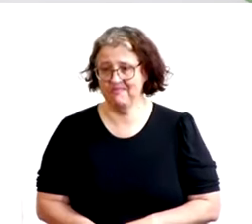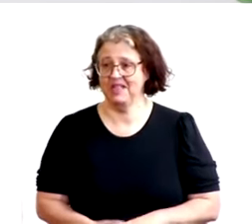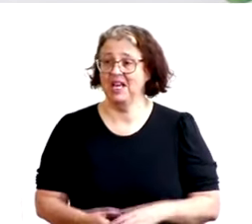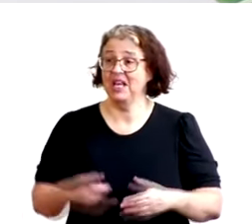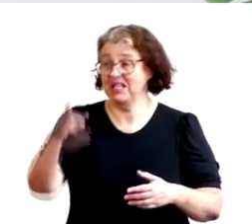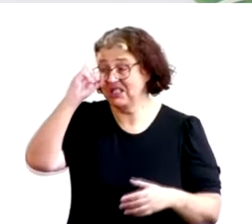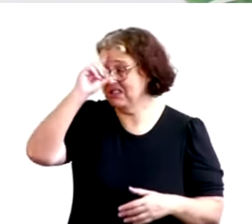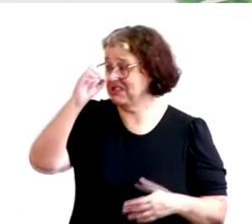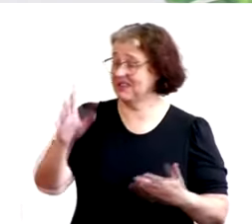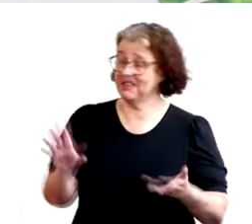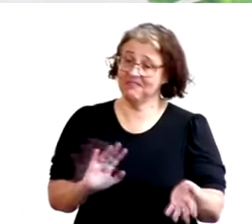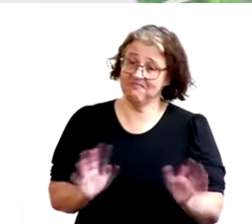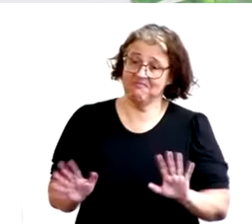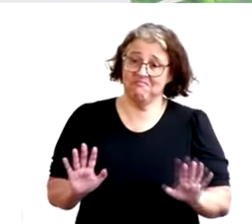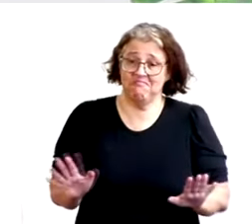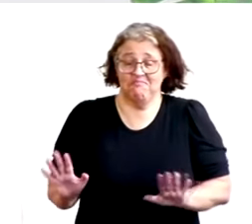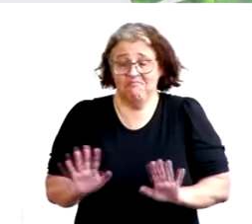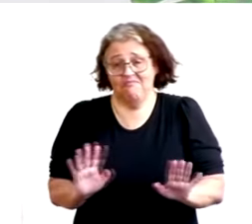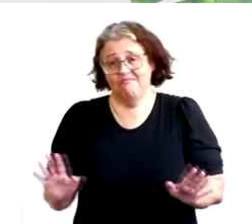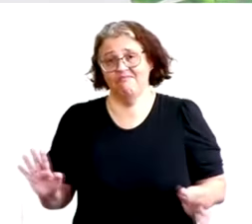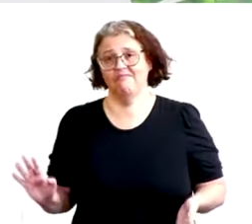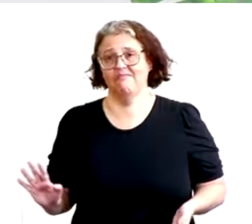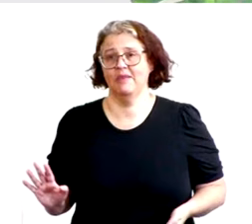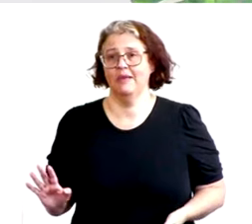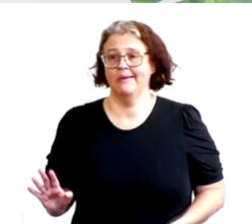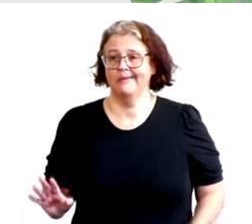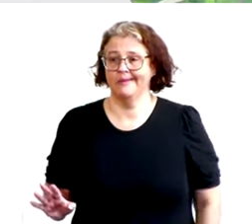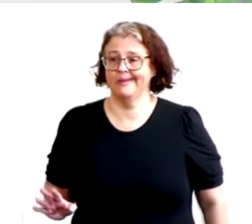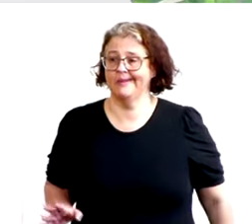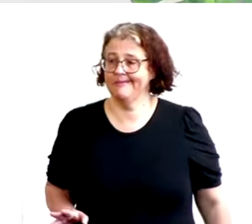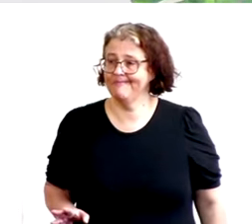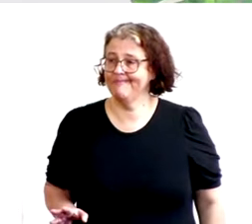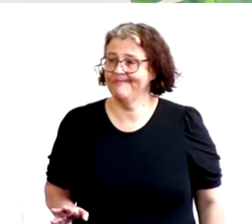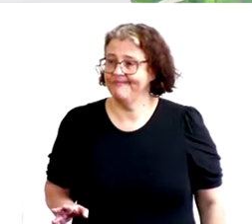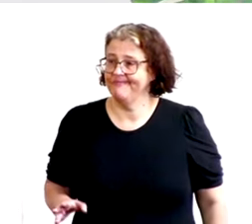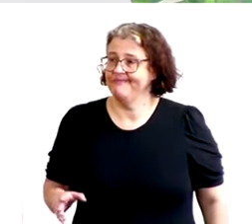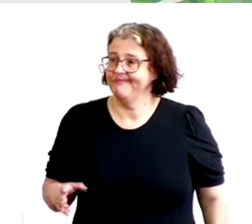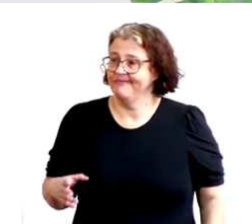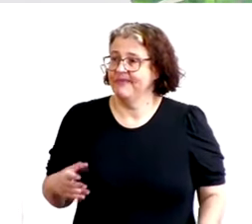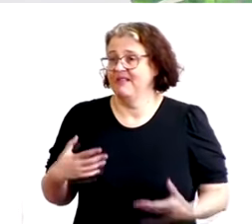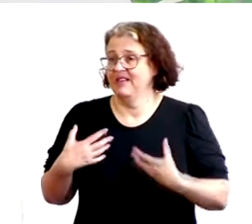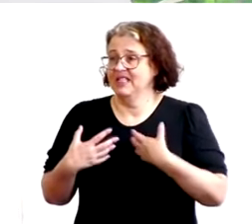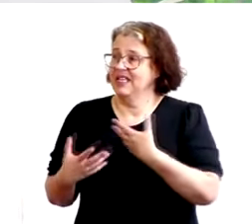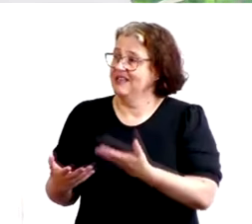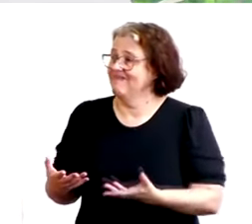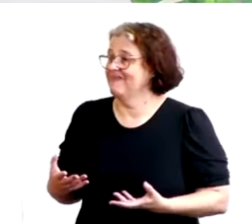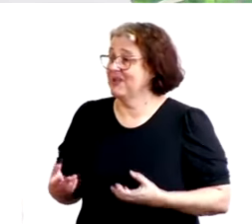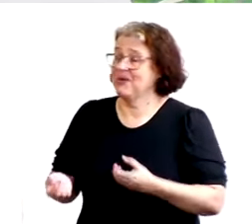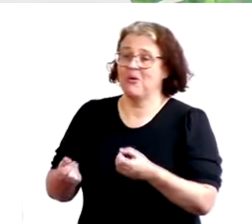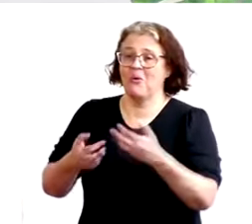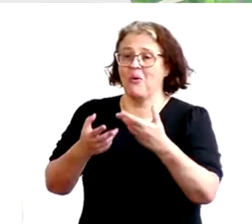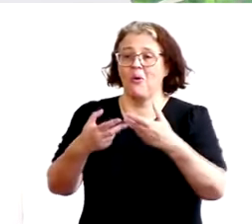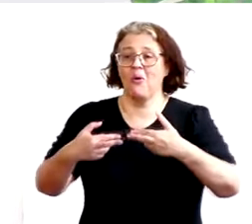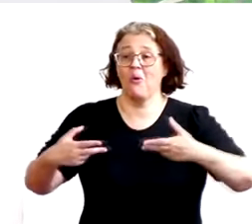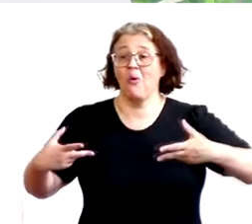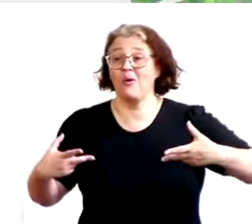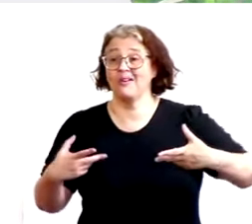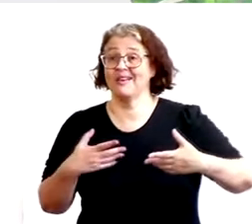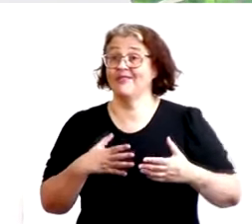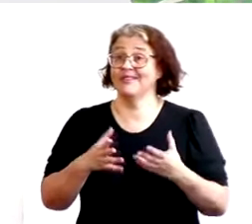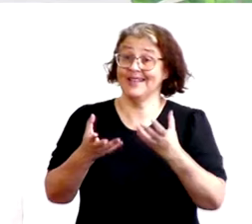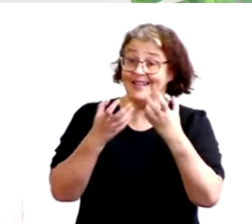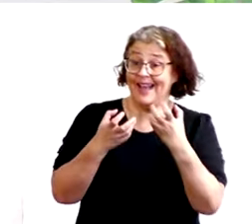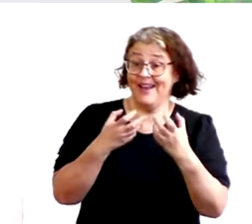talvez ficou muito frustrado porque um projeto que você quis fazer talvez ir no